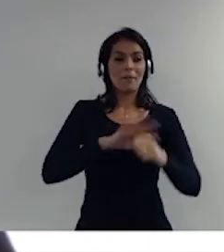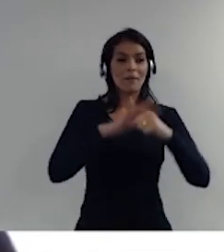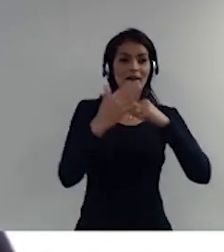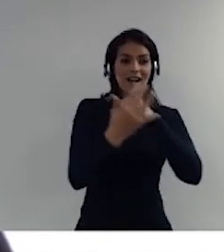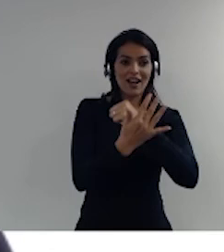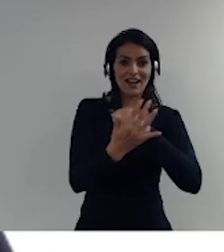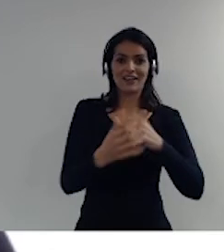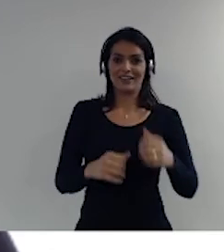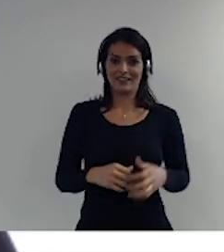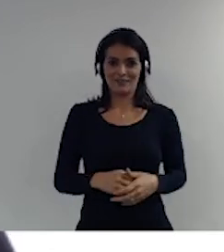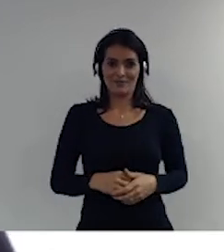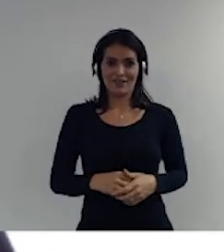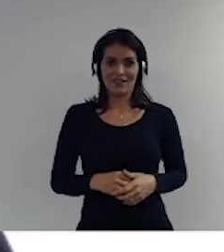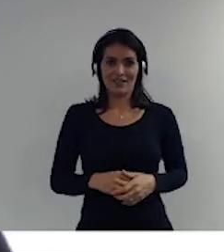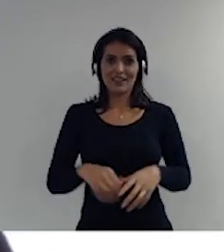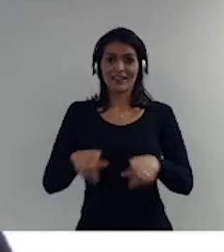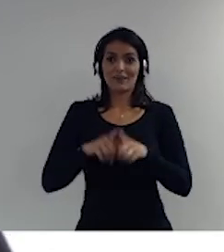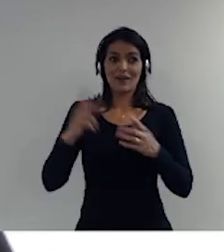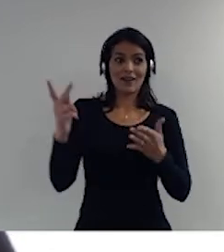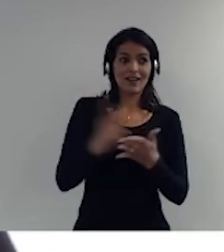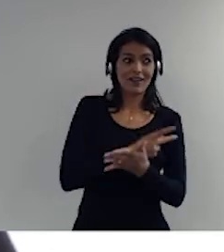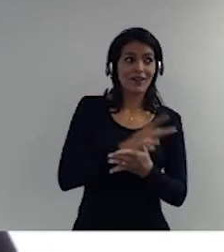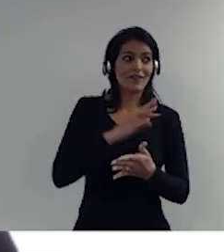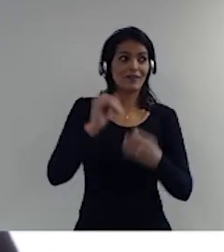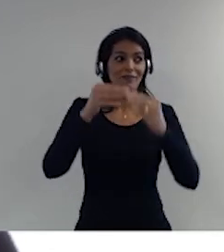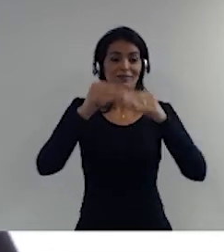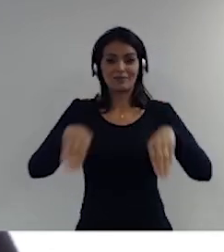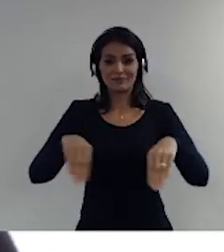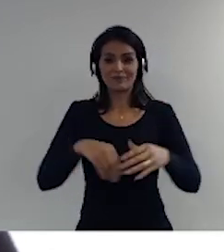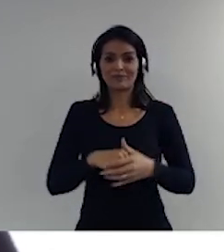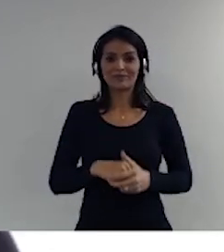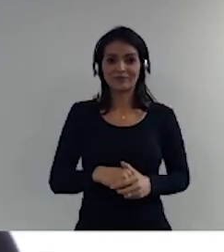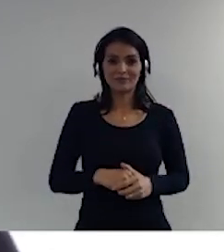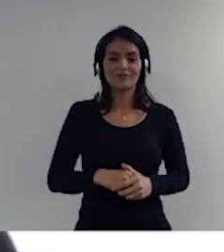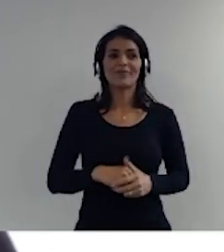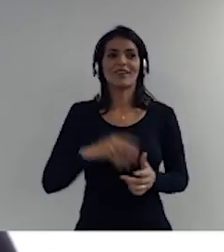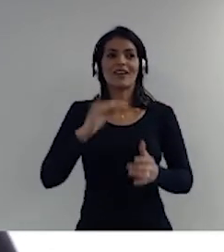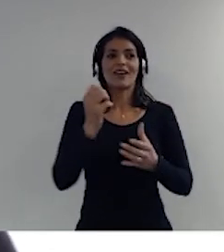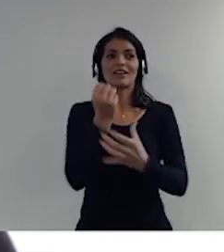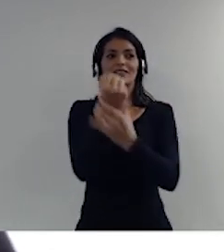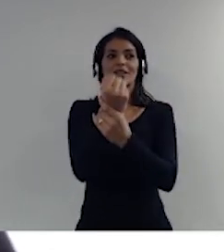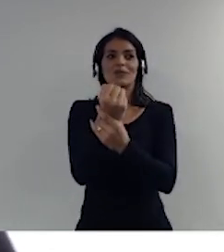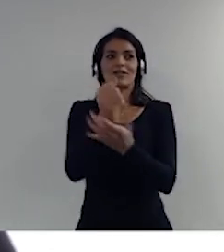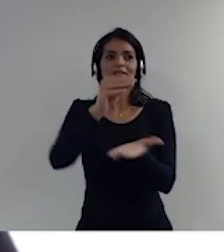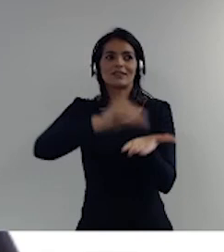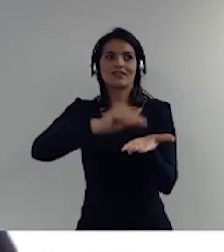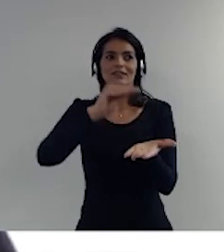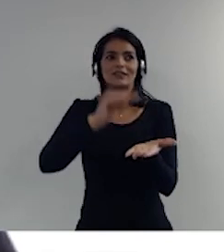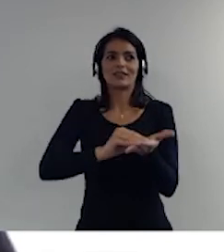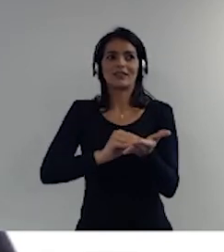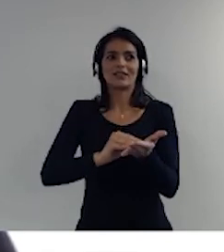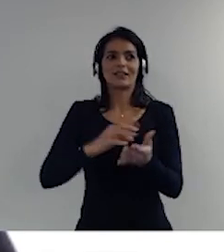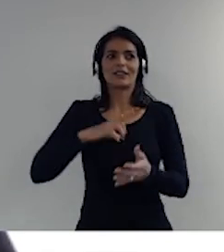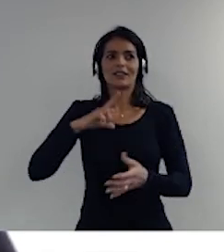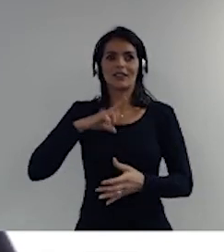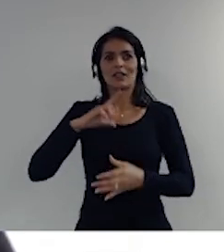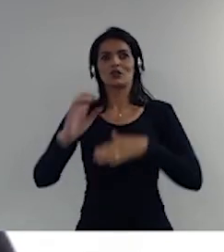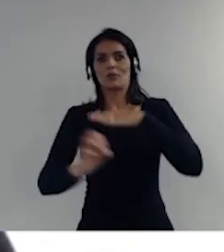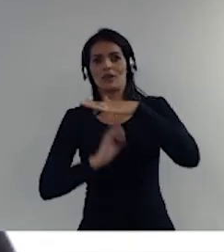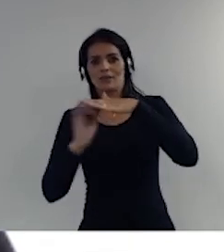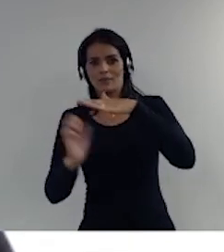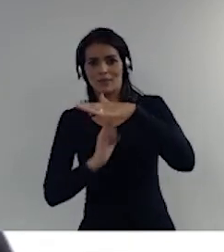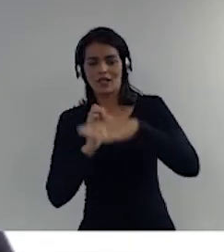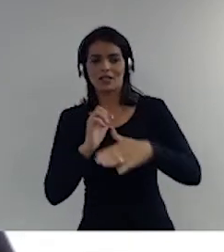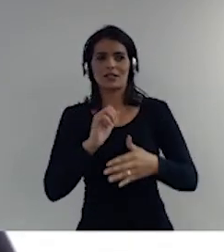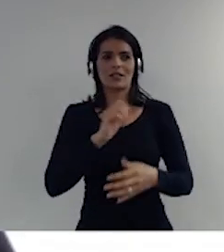de seus efeitos. Imaginemos, então, a insegurança que haveria sobre as companhias, seus auditores,